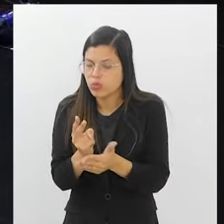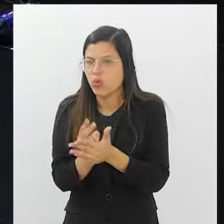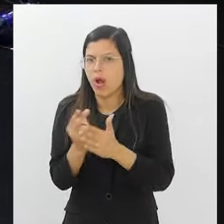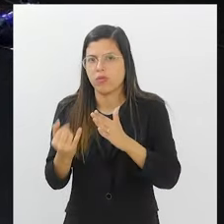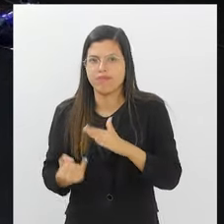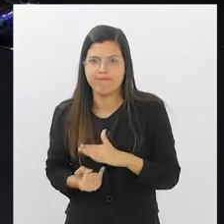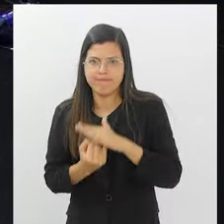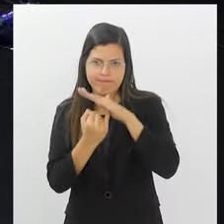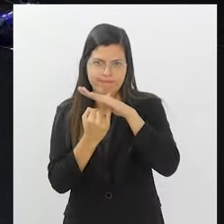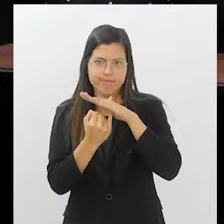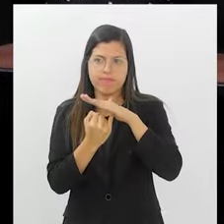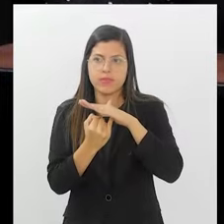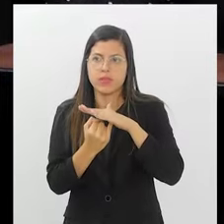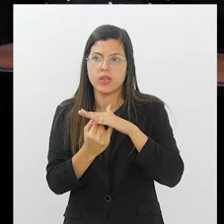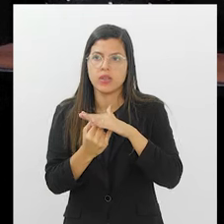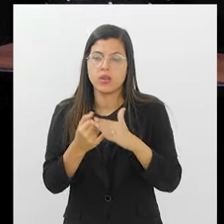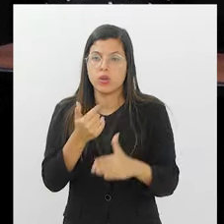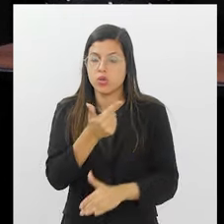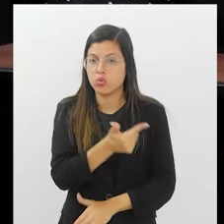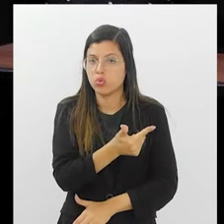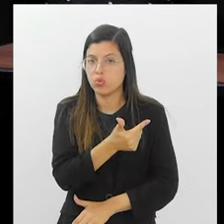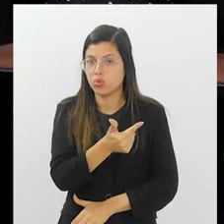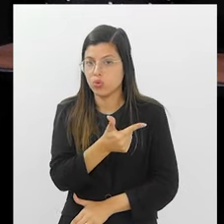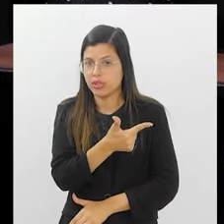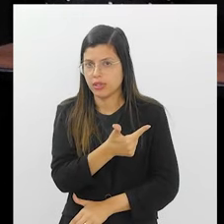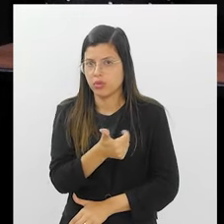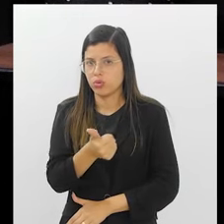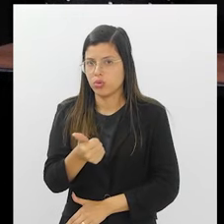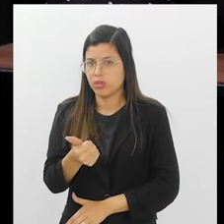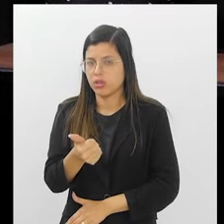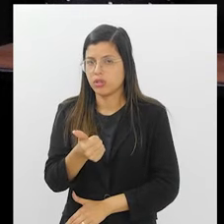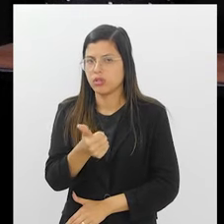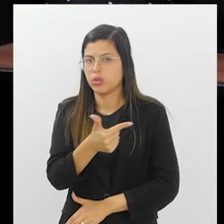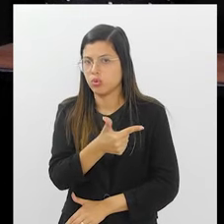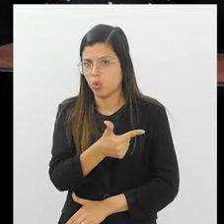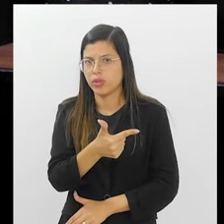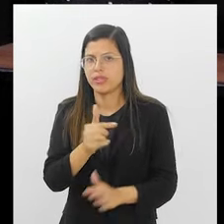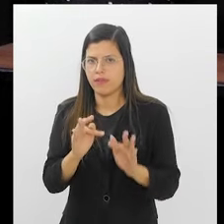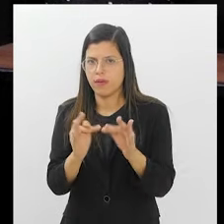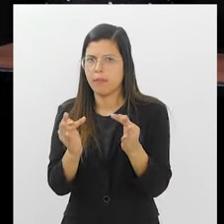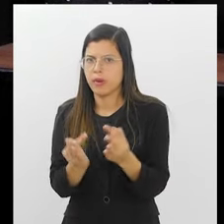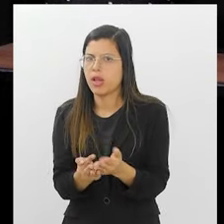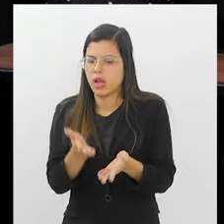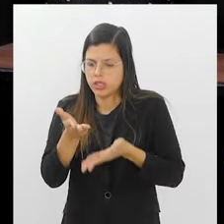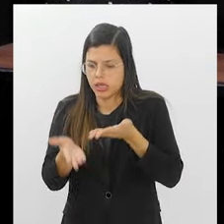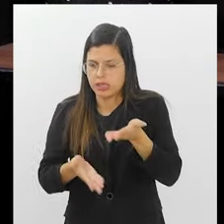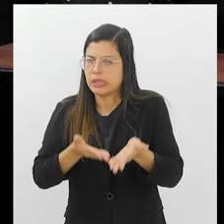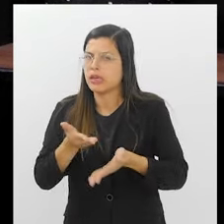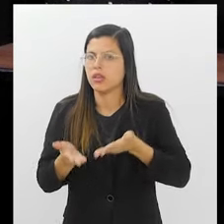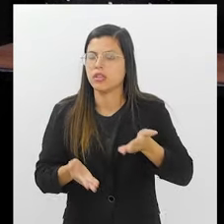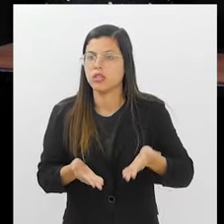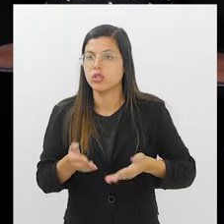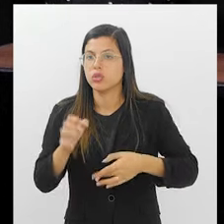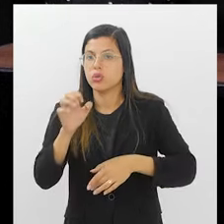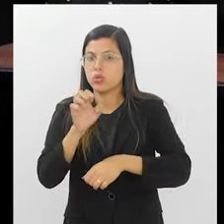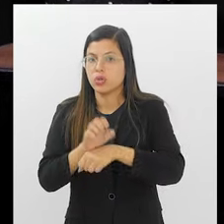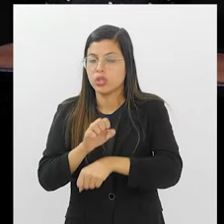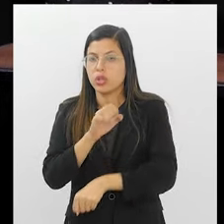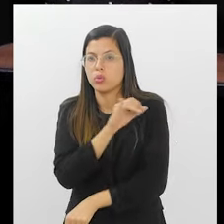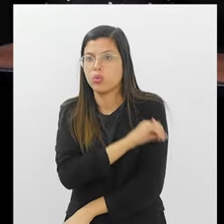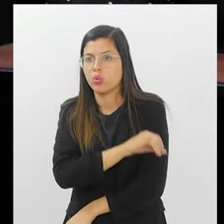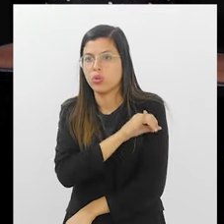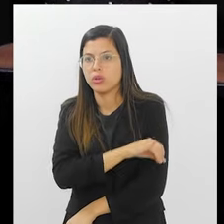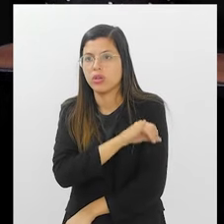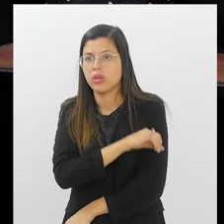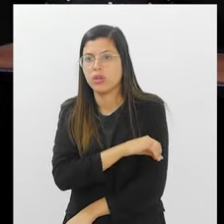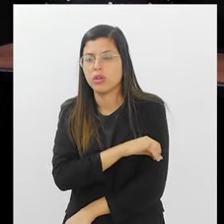tipo, tá? A nossa instituição atende a 212 famílias. É um número razoável. No estado do Rio de